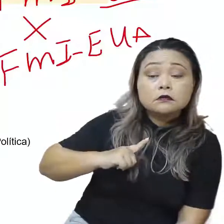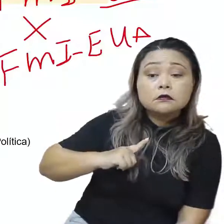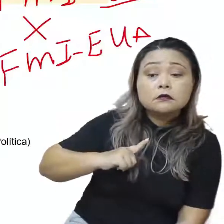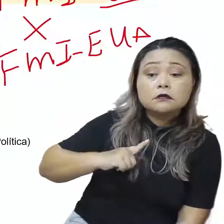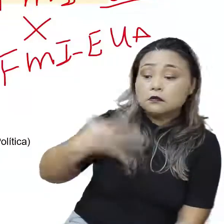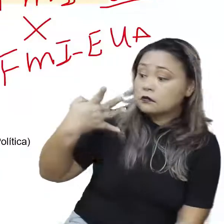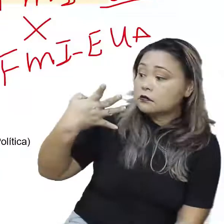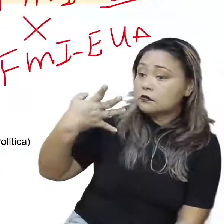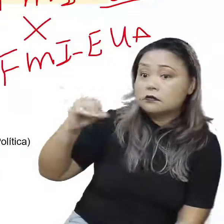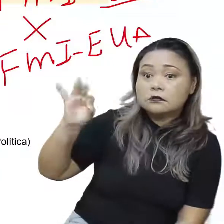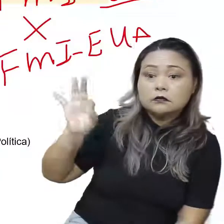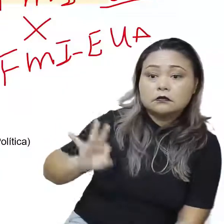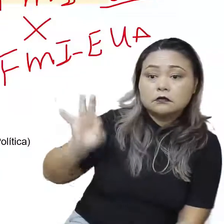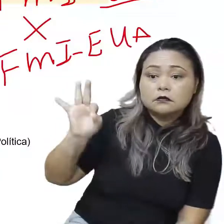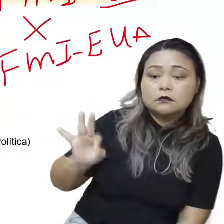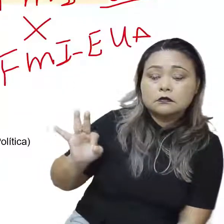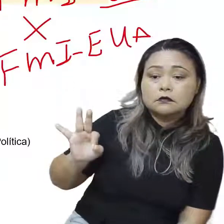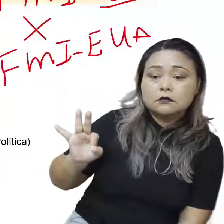40%.